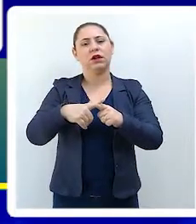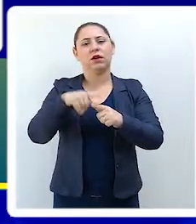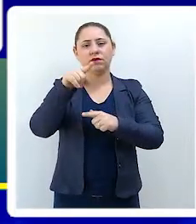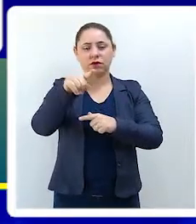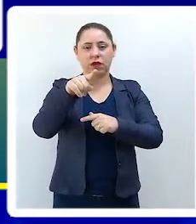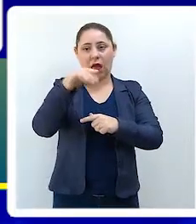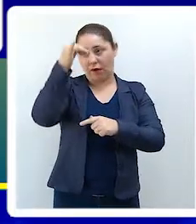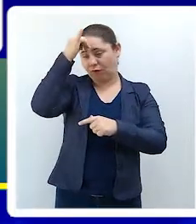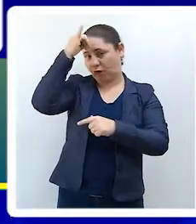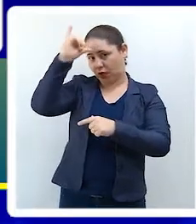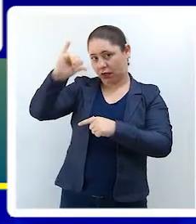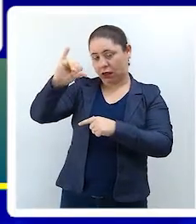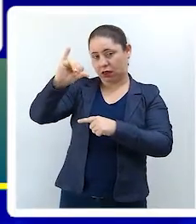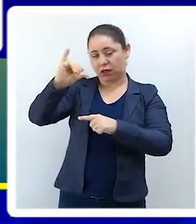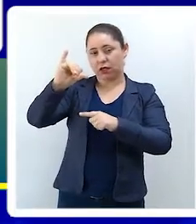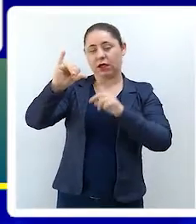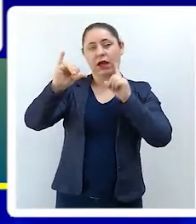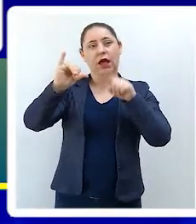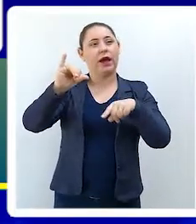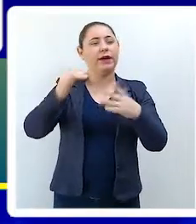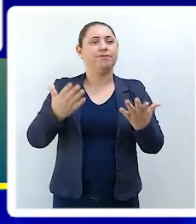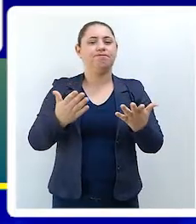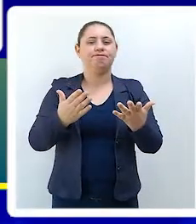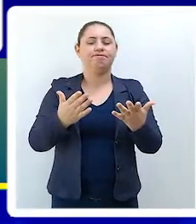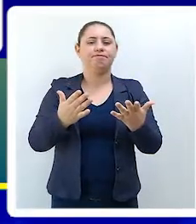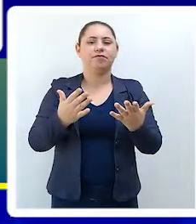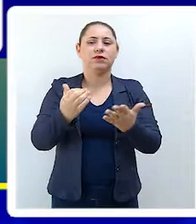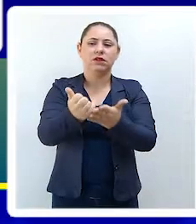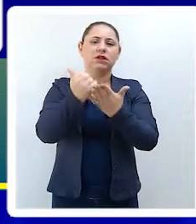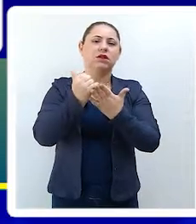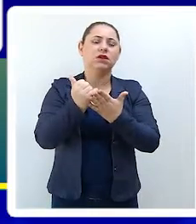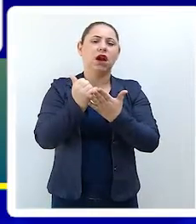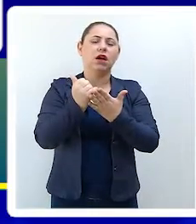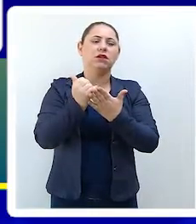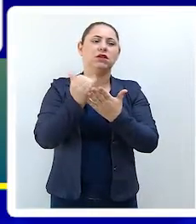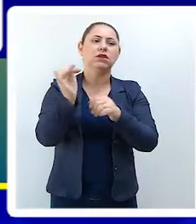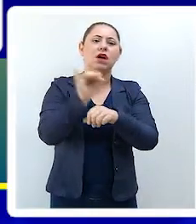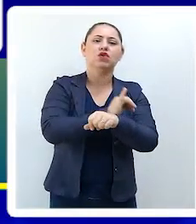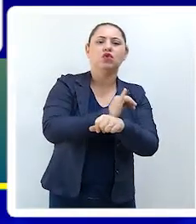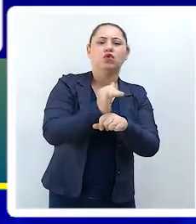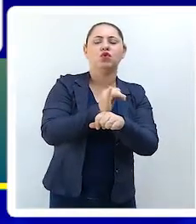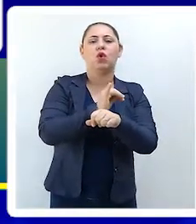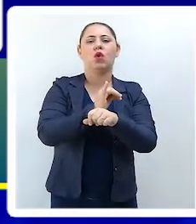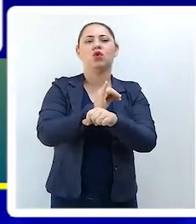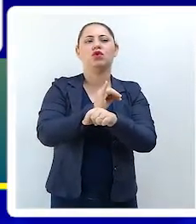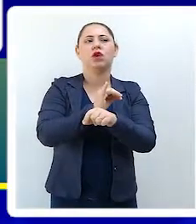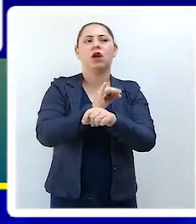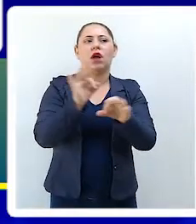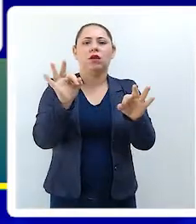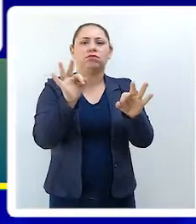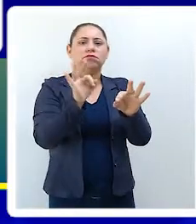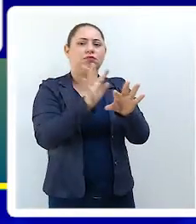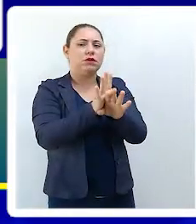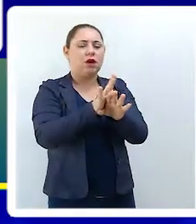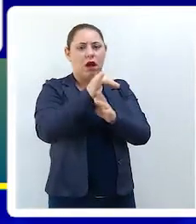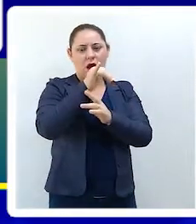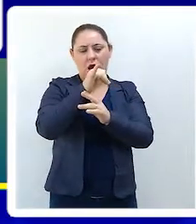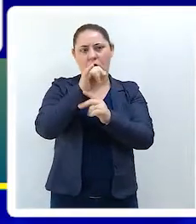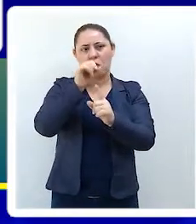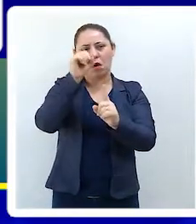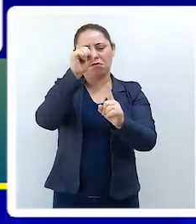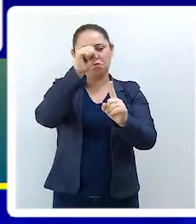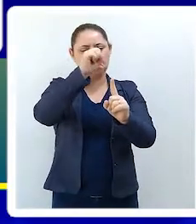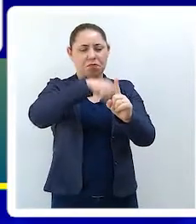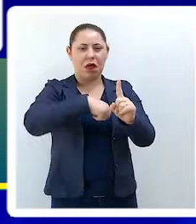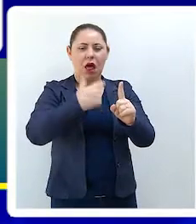porque você previne, né? Você traz métodos de coibir a prática